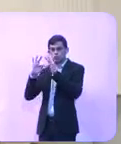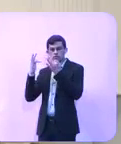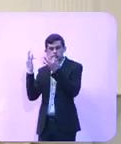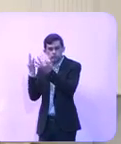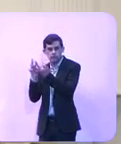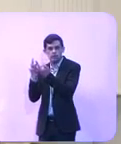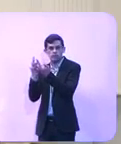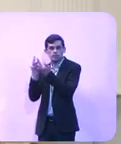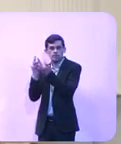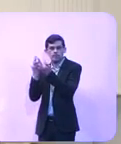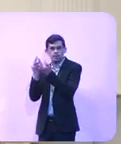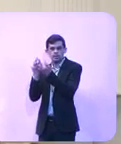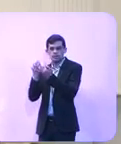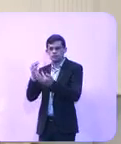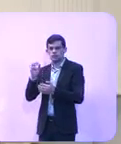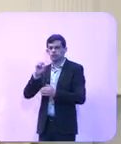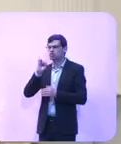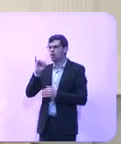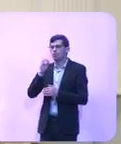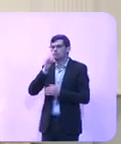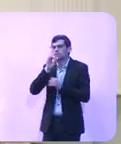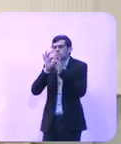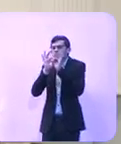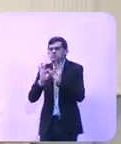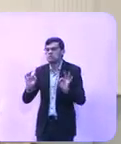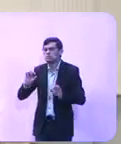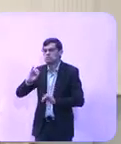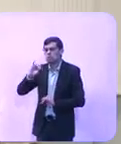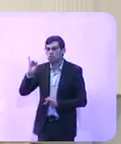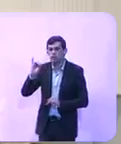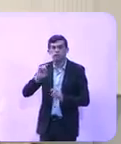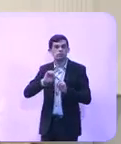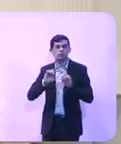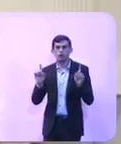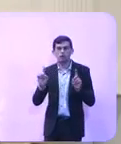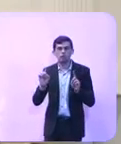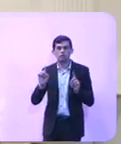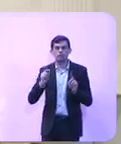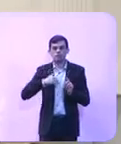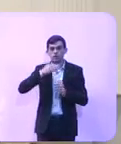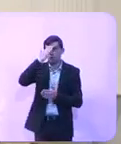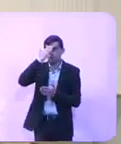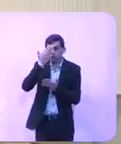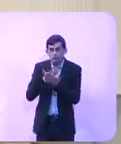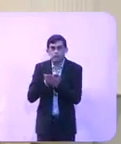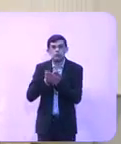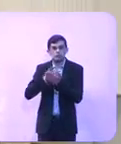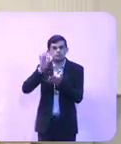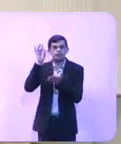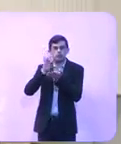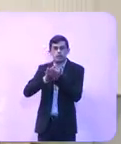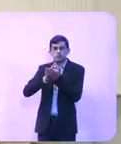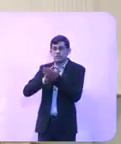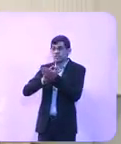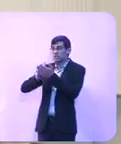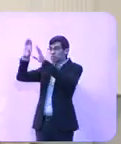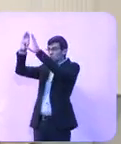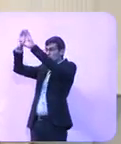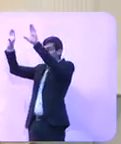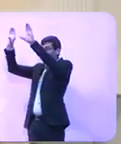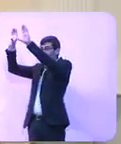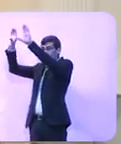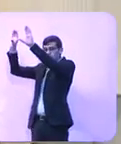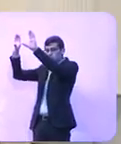Não era apenas uma saudação. Eu creio que havia algo do céu que ia entrar naquela casa.